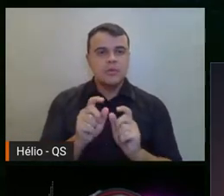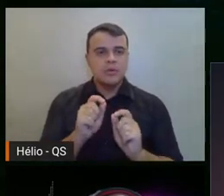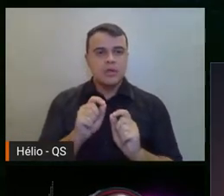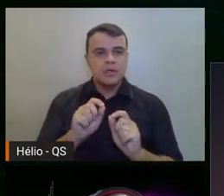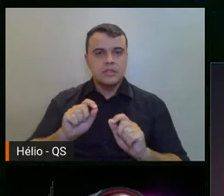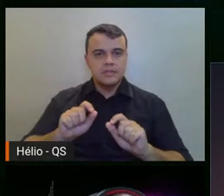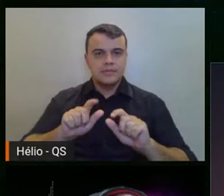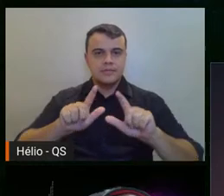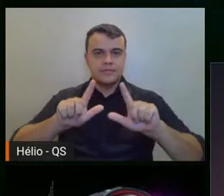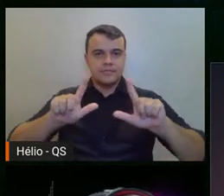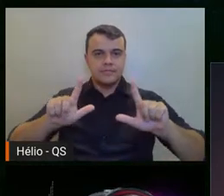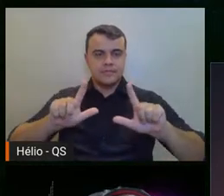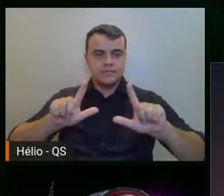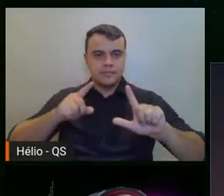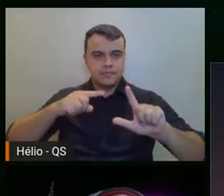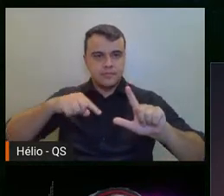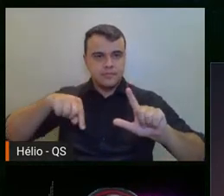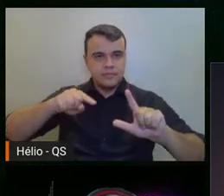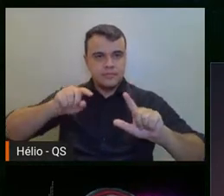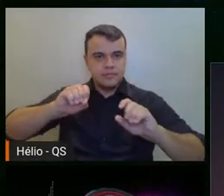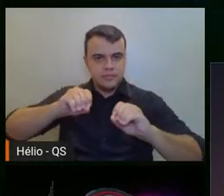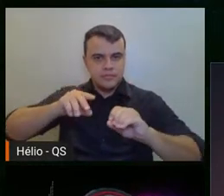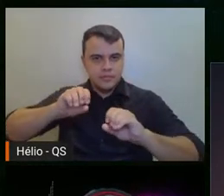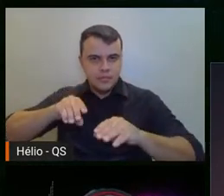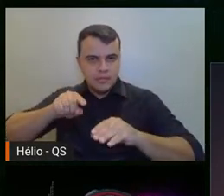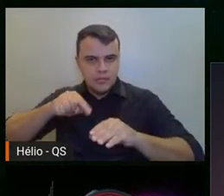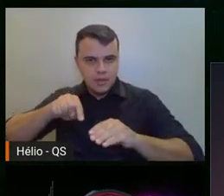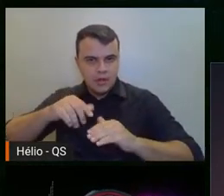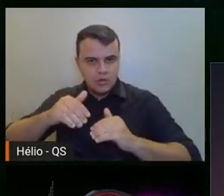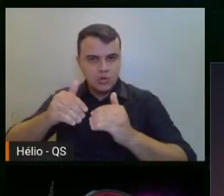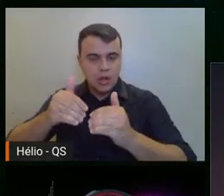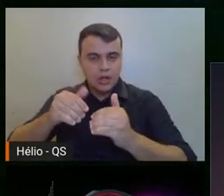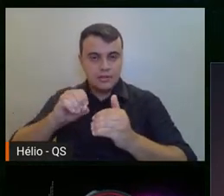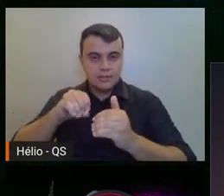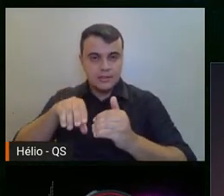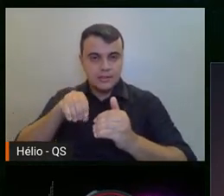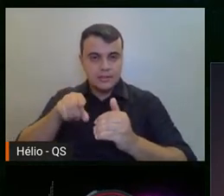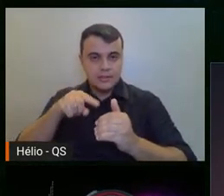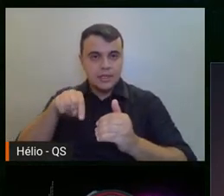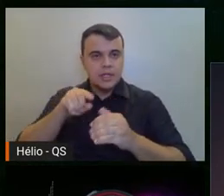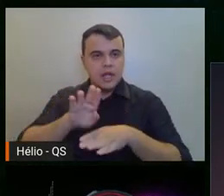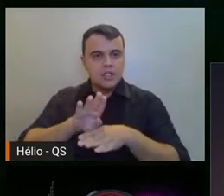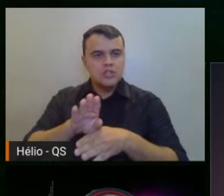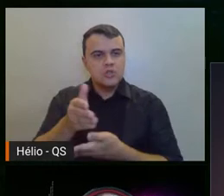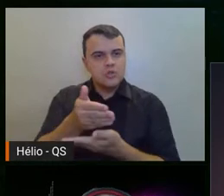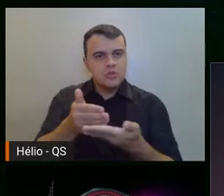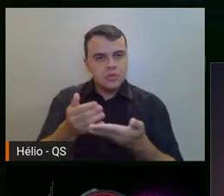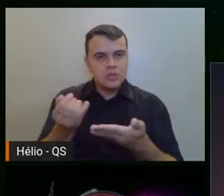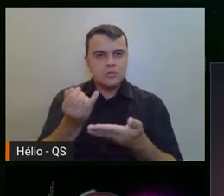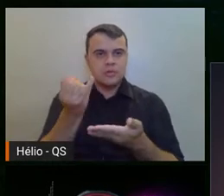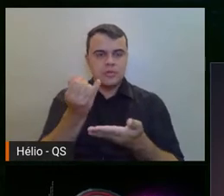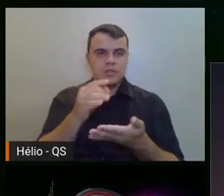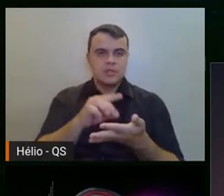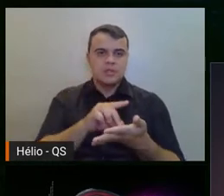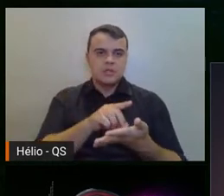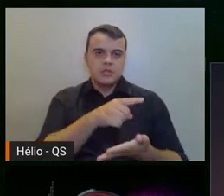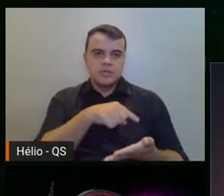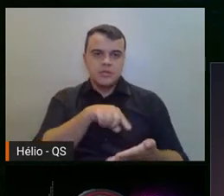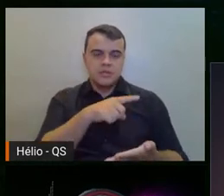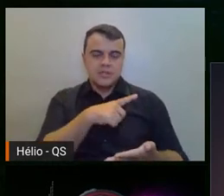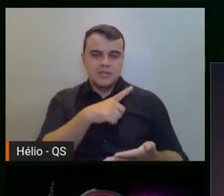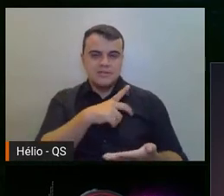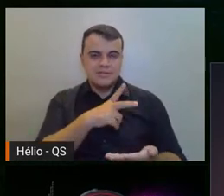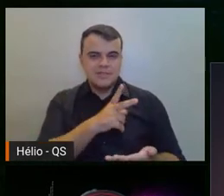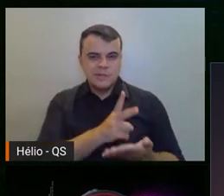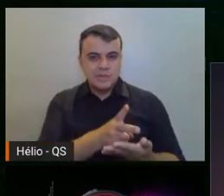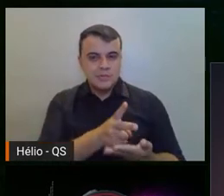slide aí como Nossa elemos os seus mentores nessa jornada né então a colaboração é muito importante entre vocês então é importante